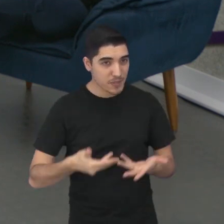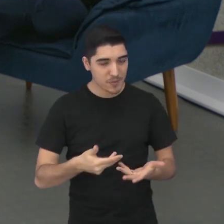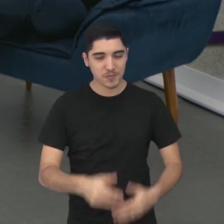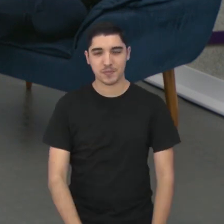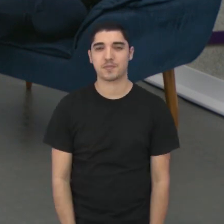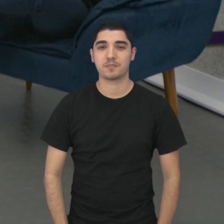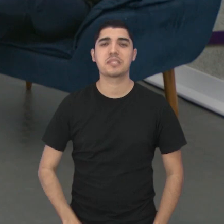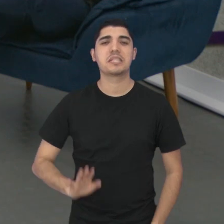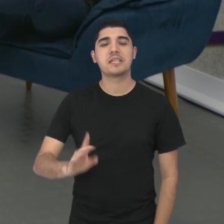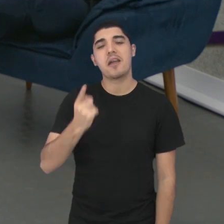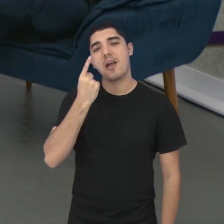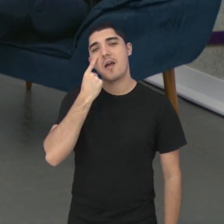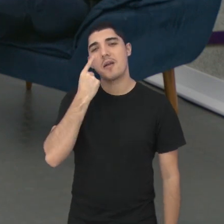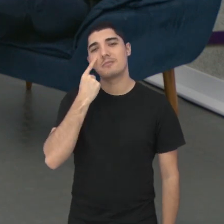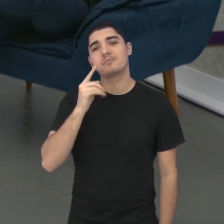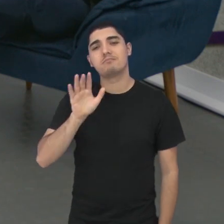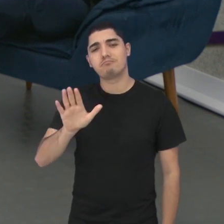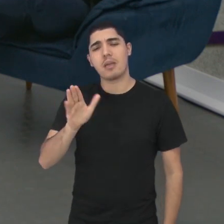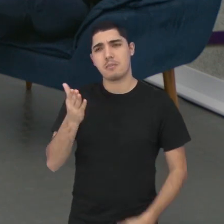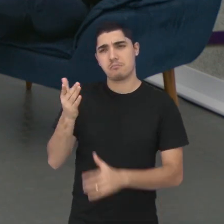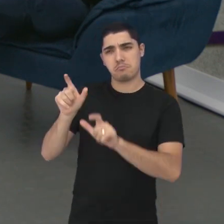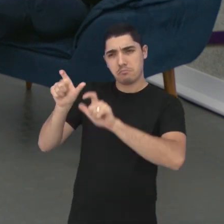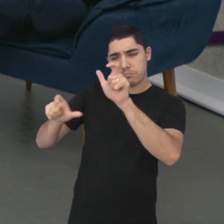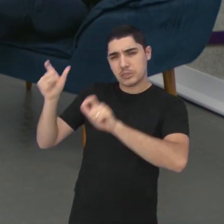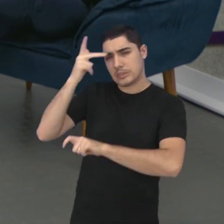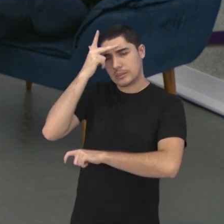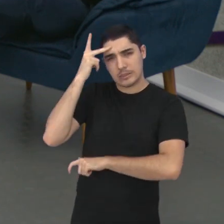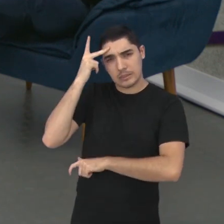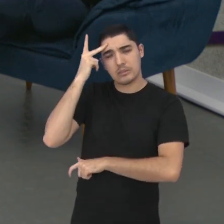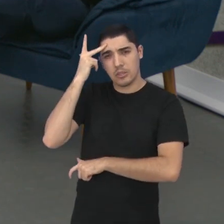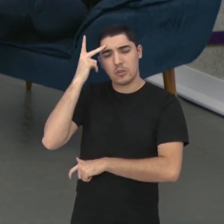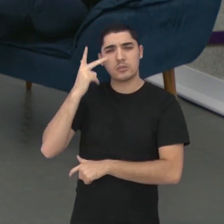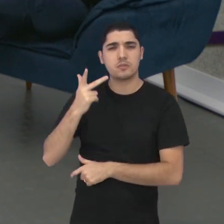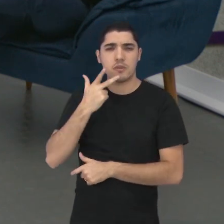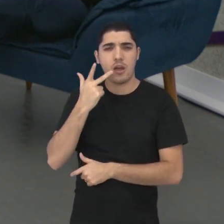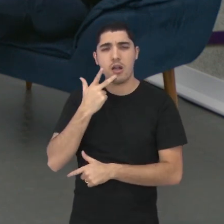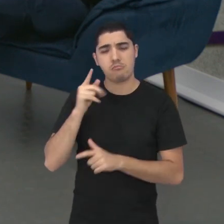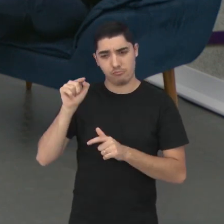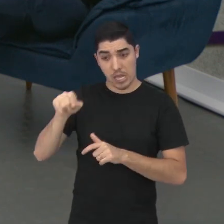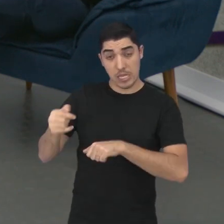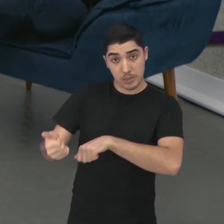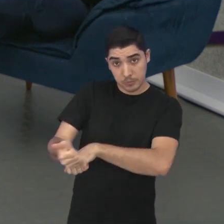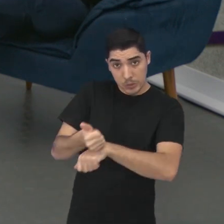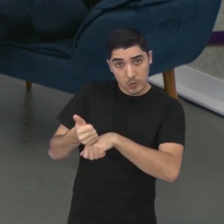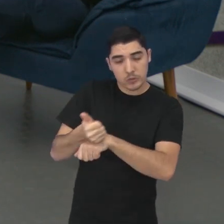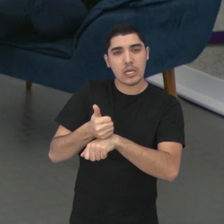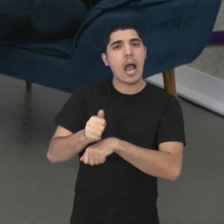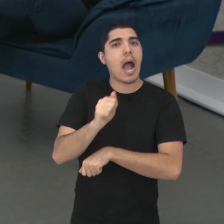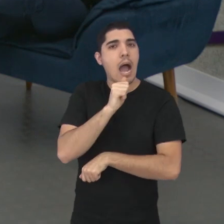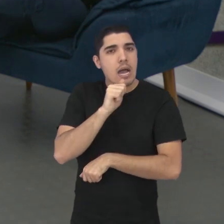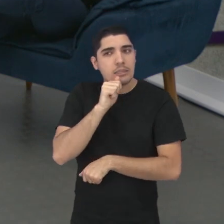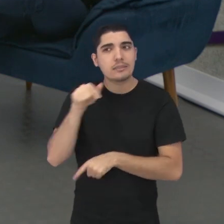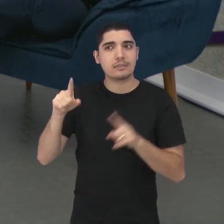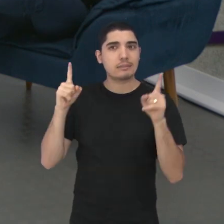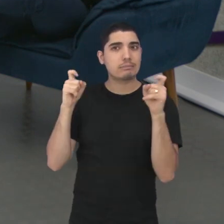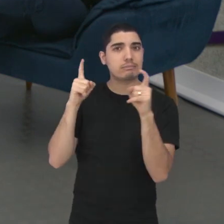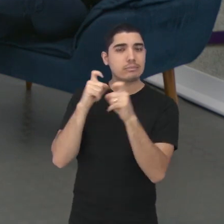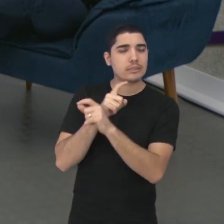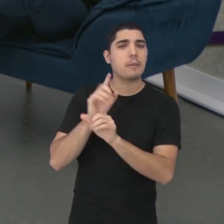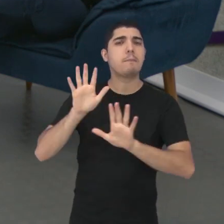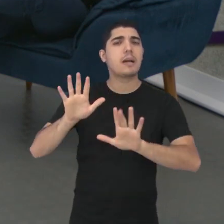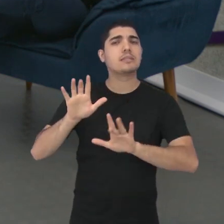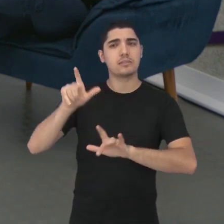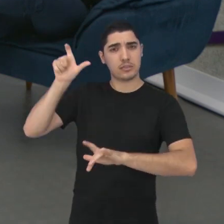bem-vindo. E olha só, eu acho que para muita gente essa profissão ainda é uma incógnita. O